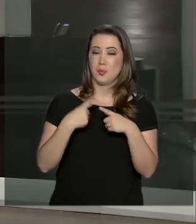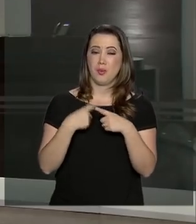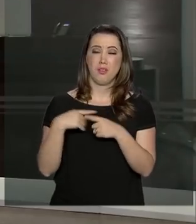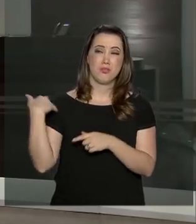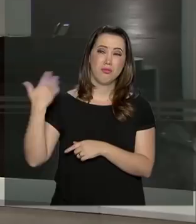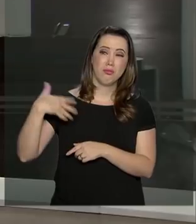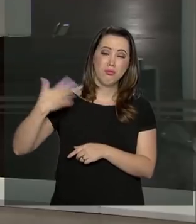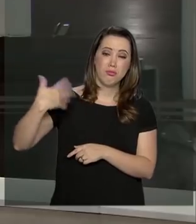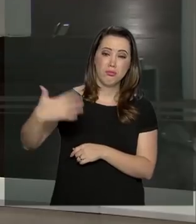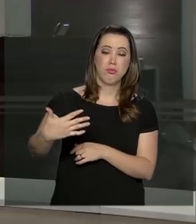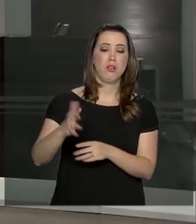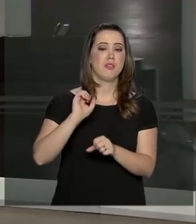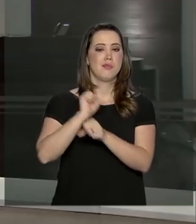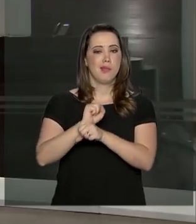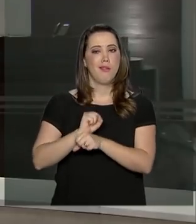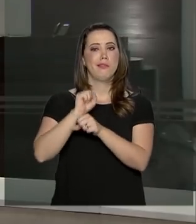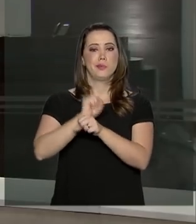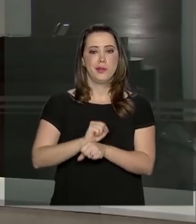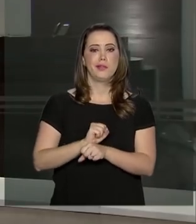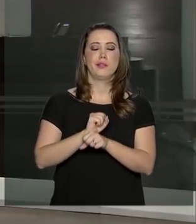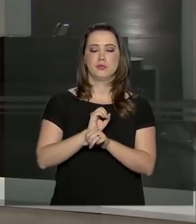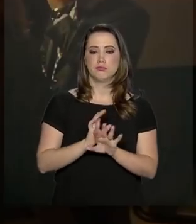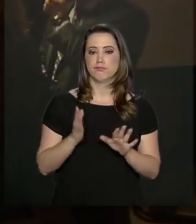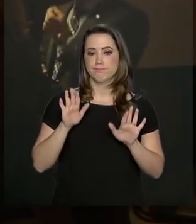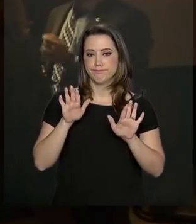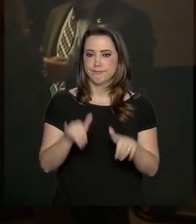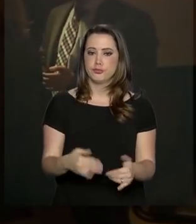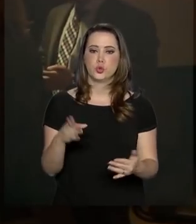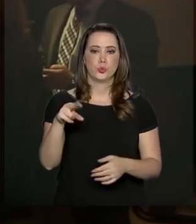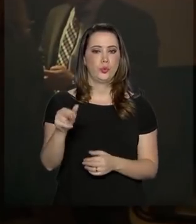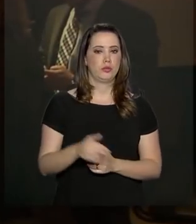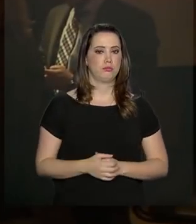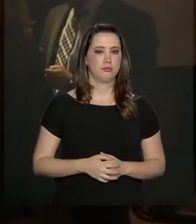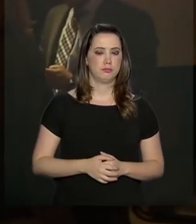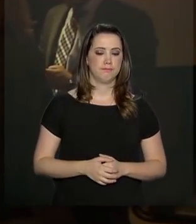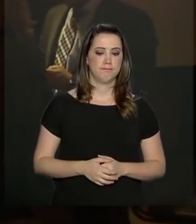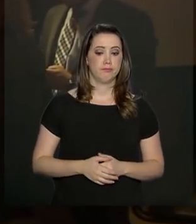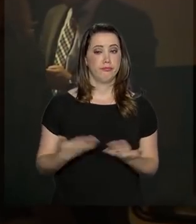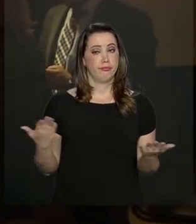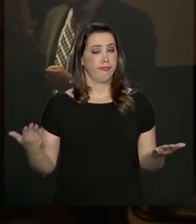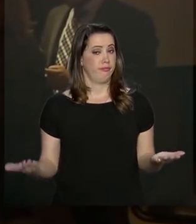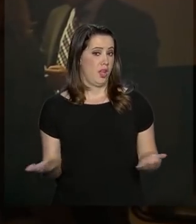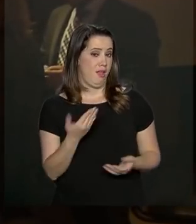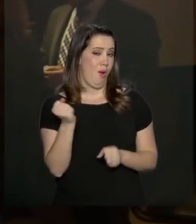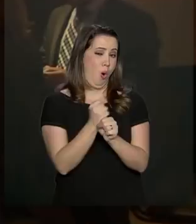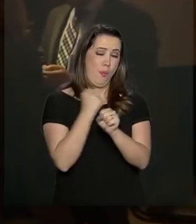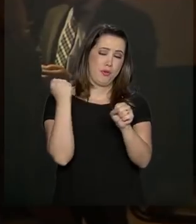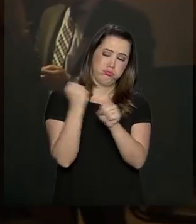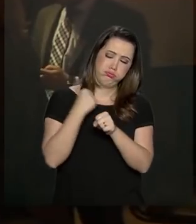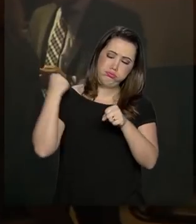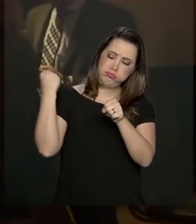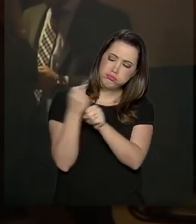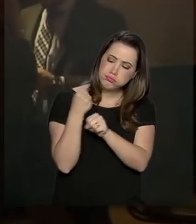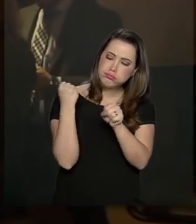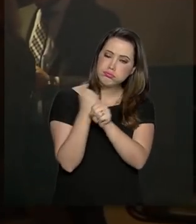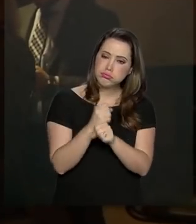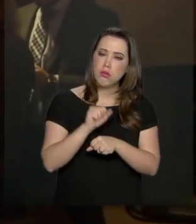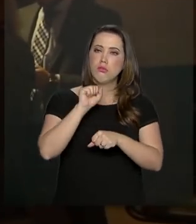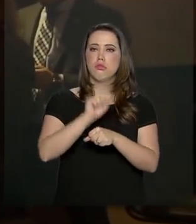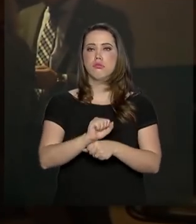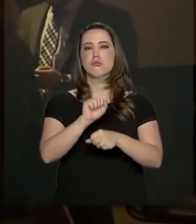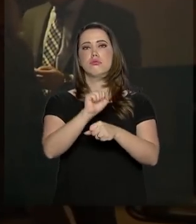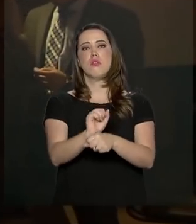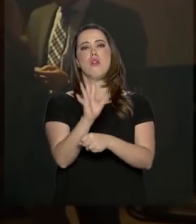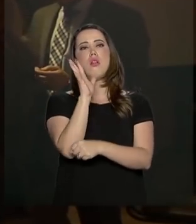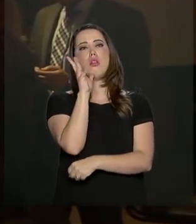há muito tempo aguardando para serem concluídas. São obras que entram no governo, saem do governo e as obras estão paralisadas ou estão